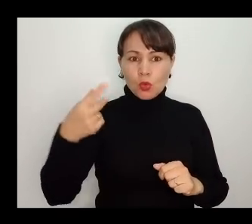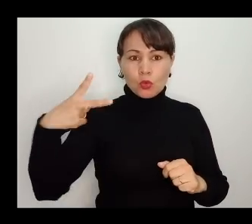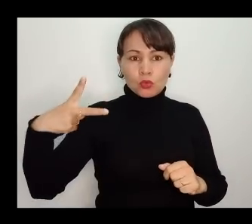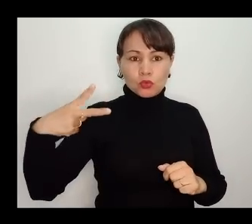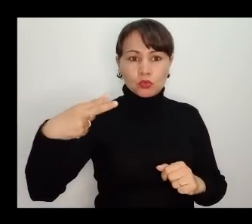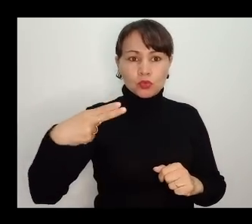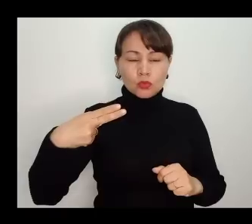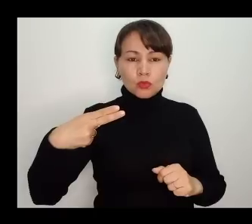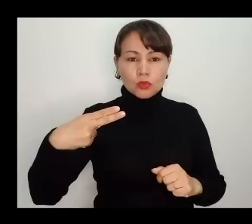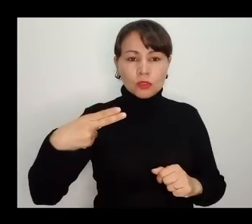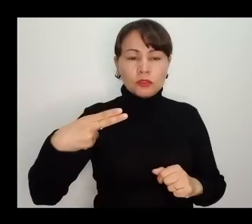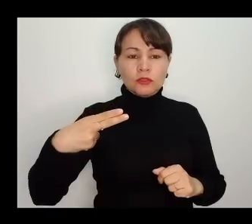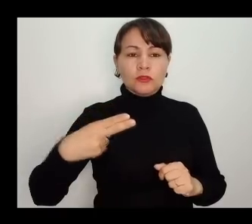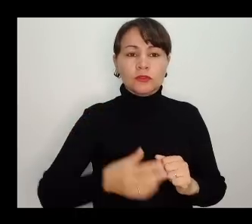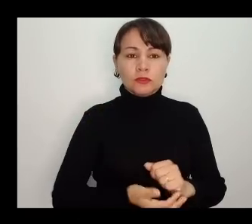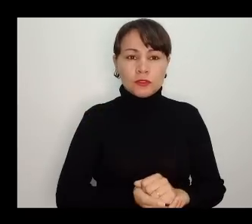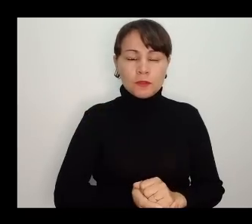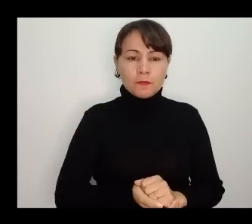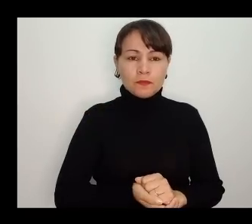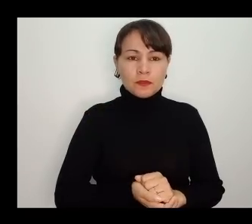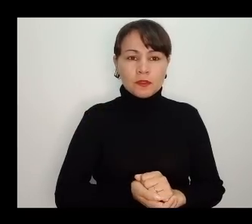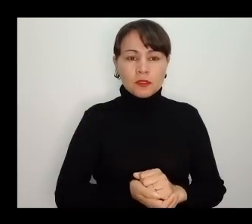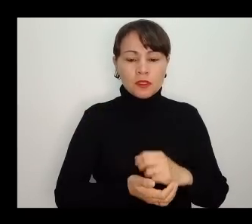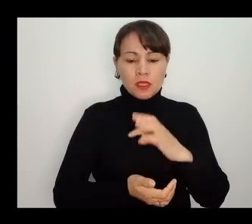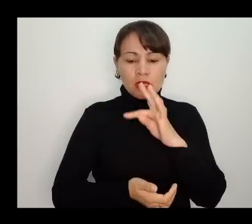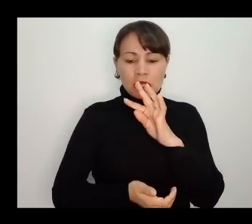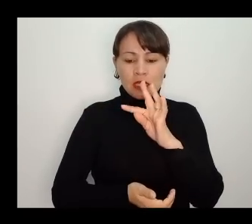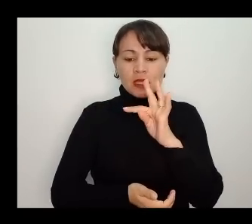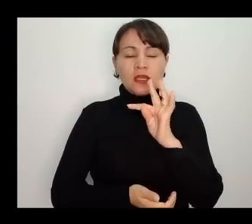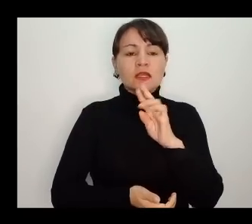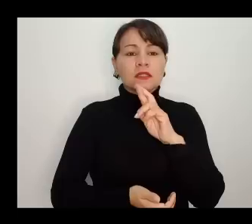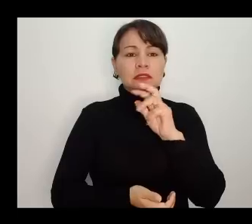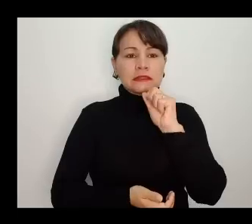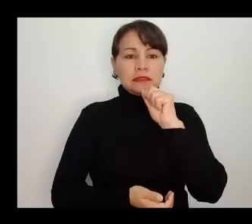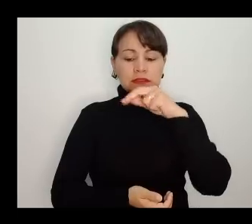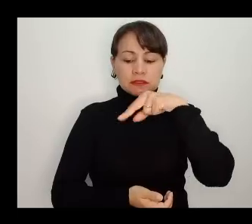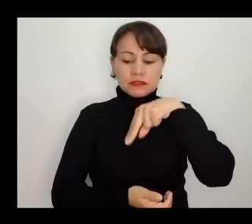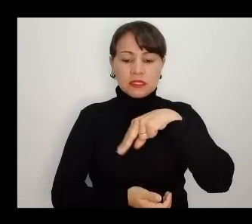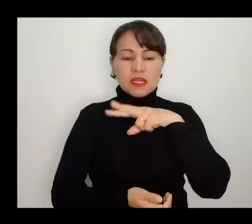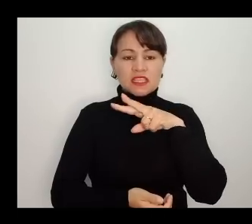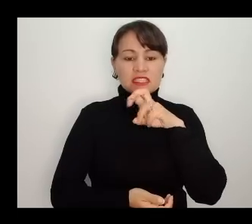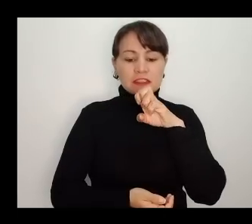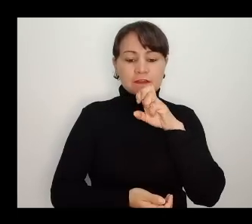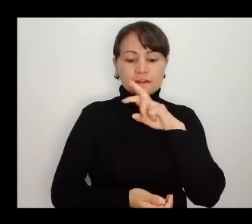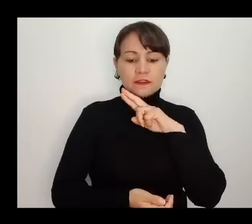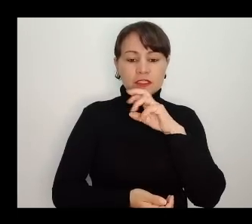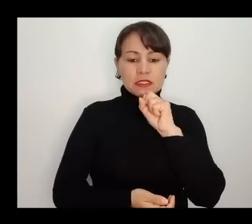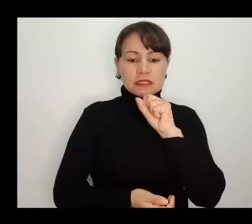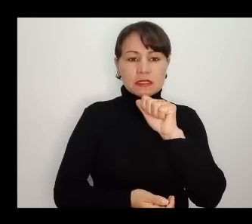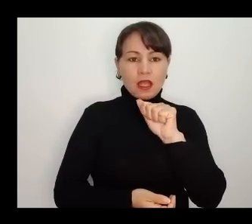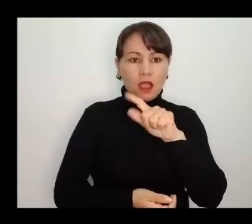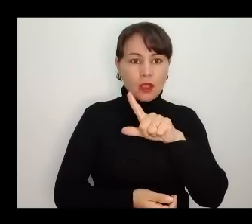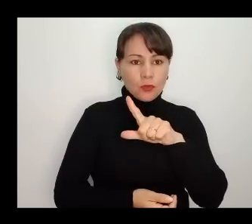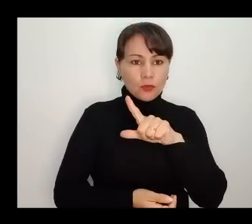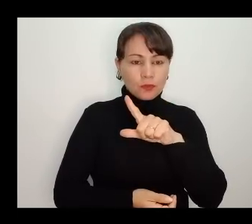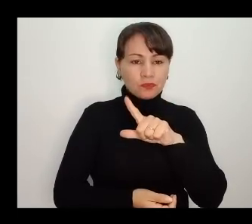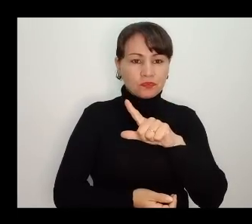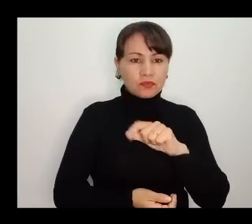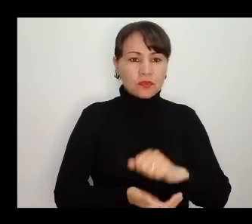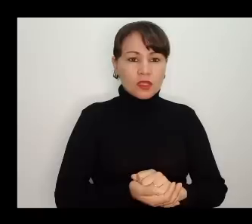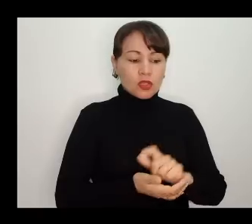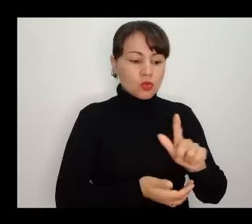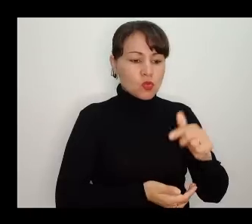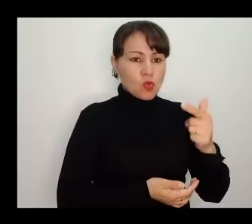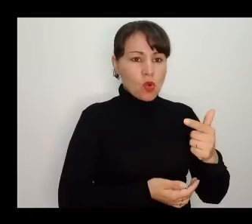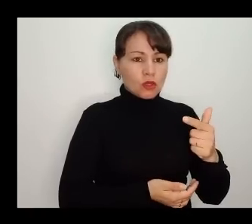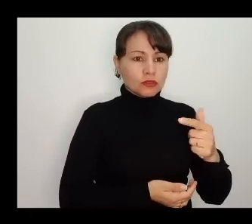Esse outro corte é um corte transversal. E esse último corte aqui é um